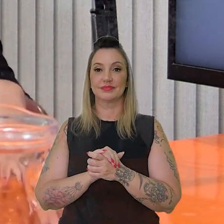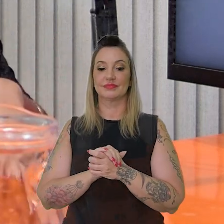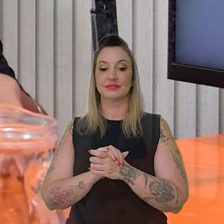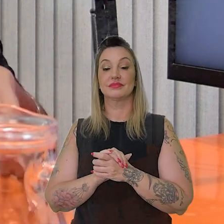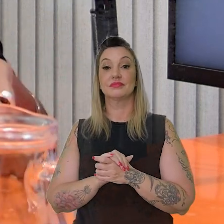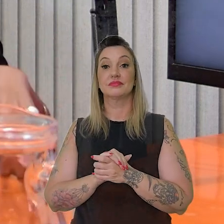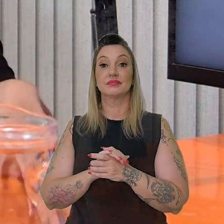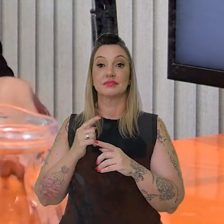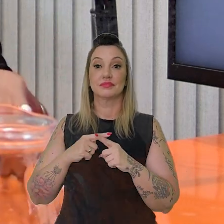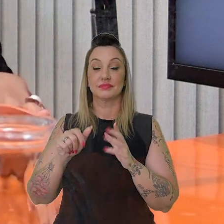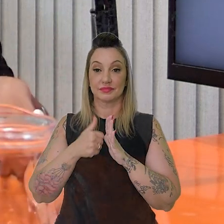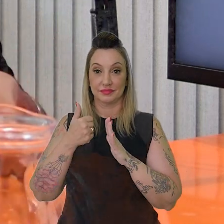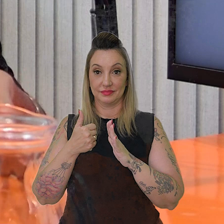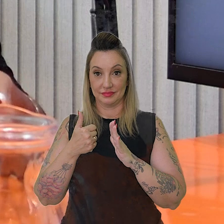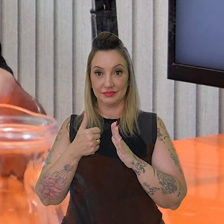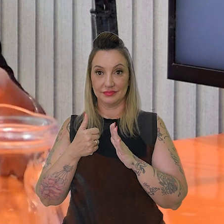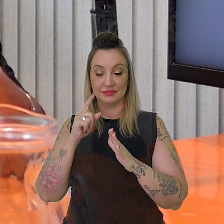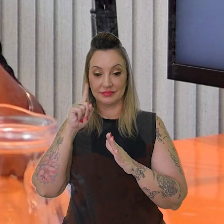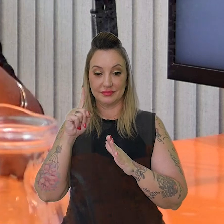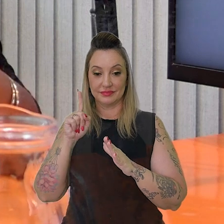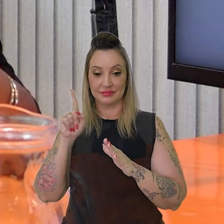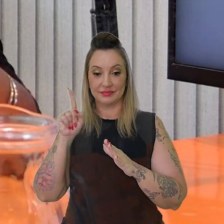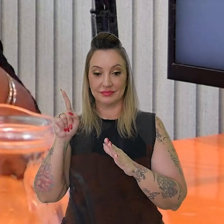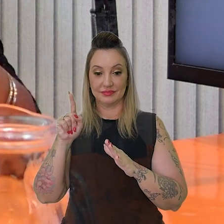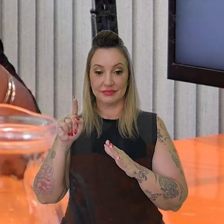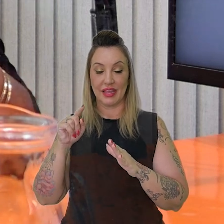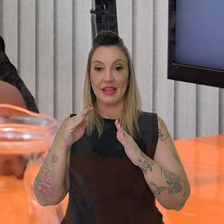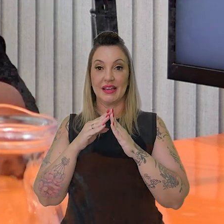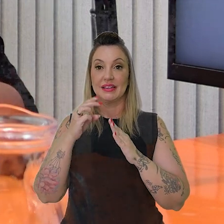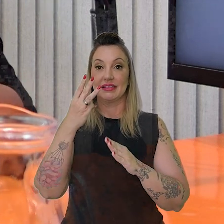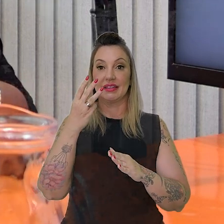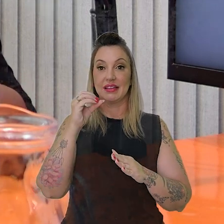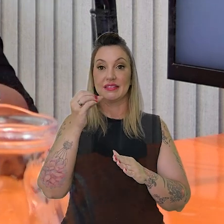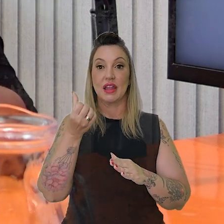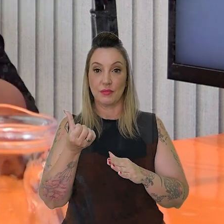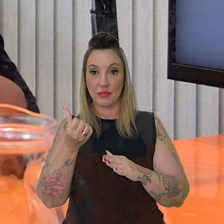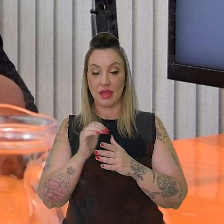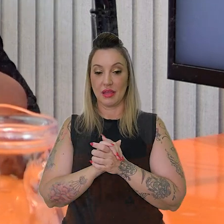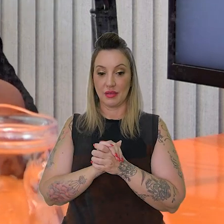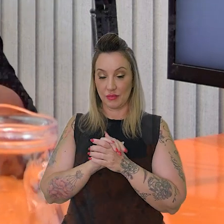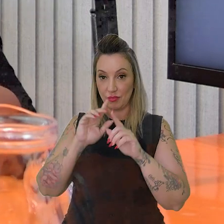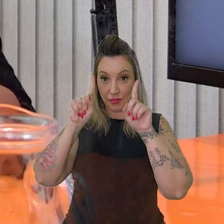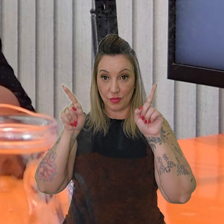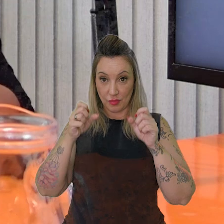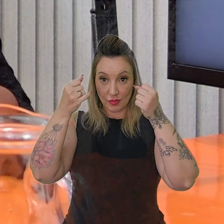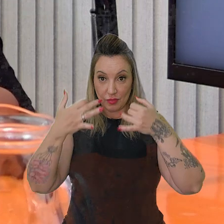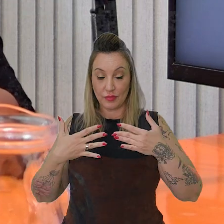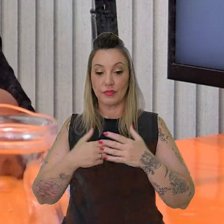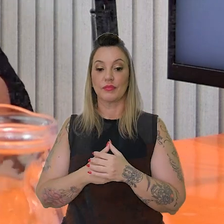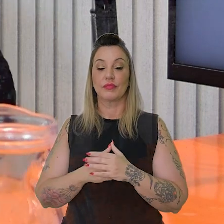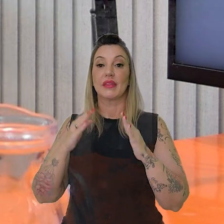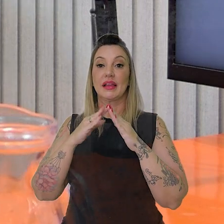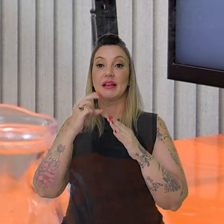no por a primeira então foi lá no na casa 306 que é que que é casa posso dar um parêntese aqui